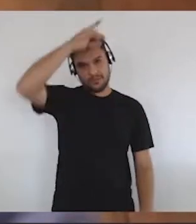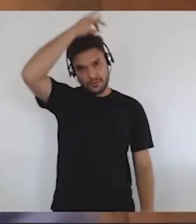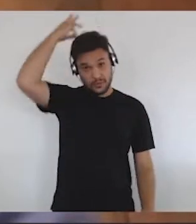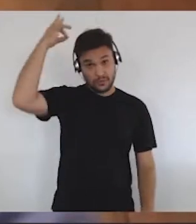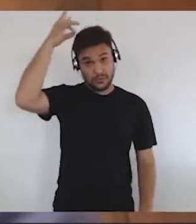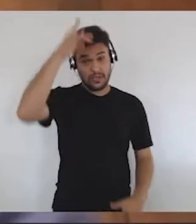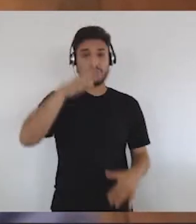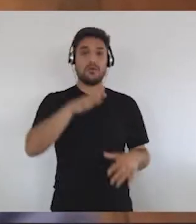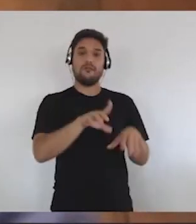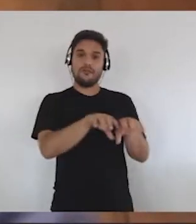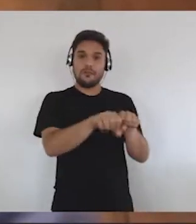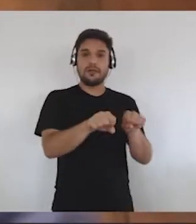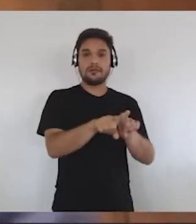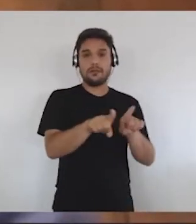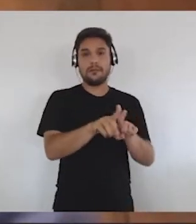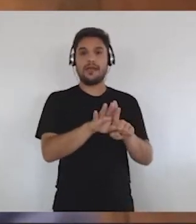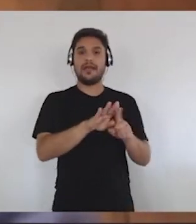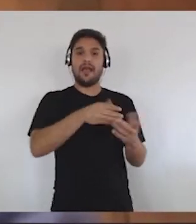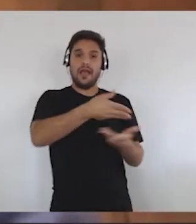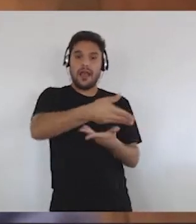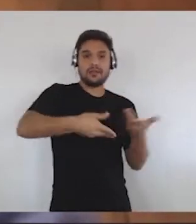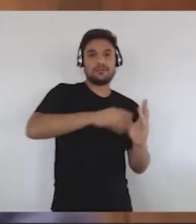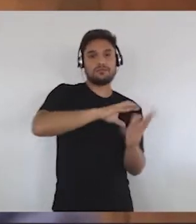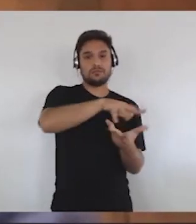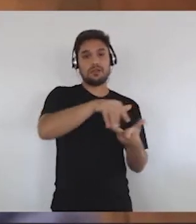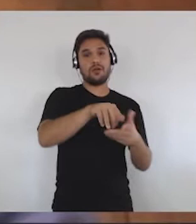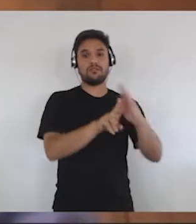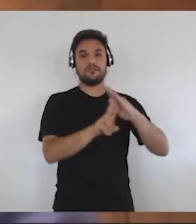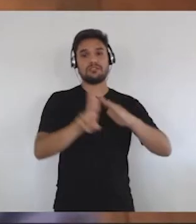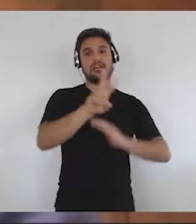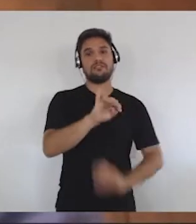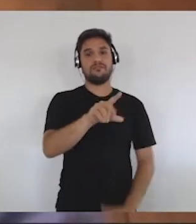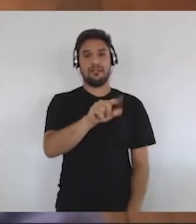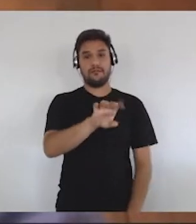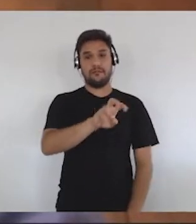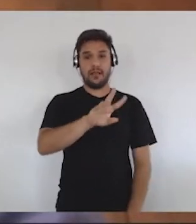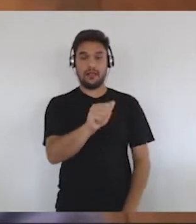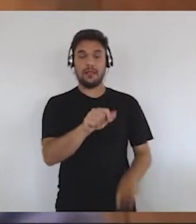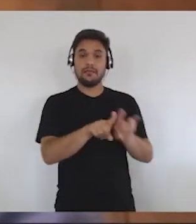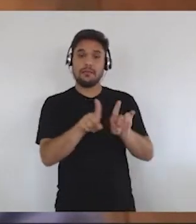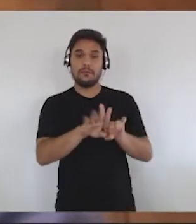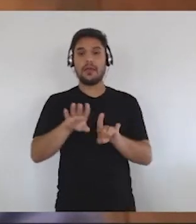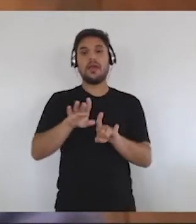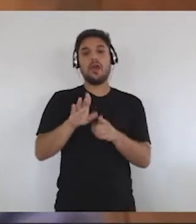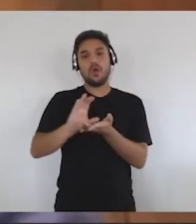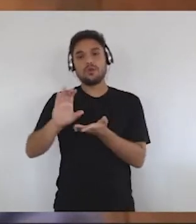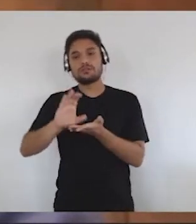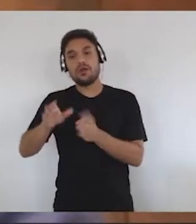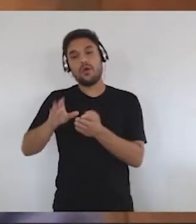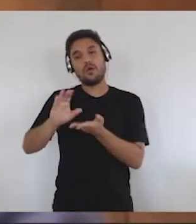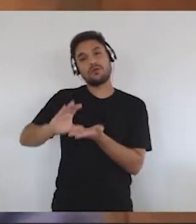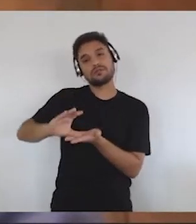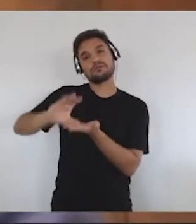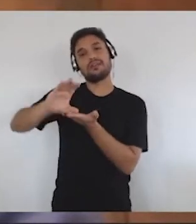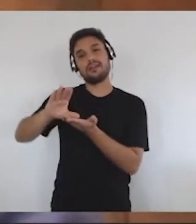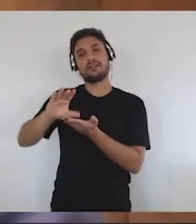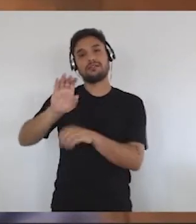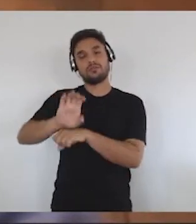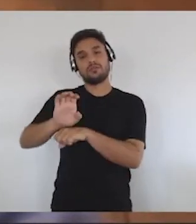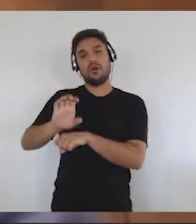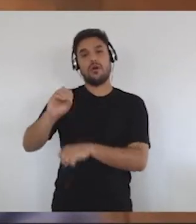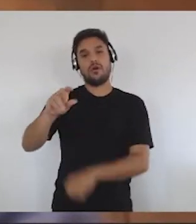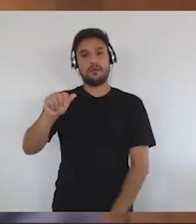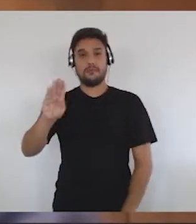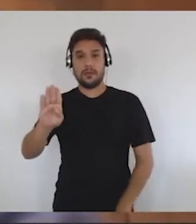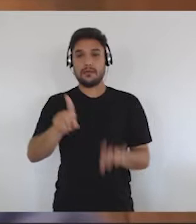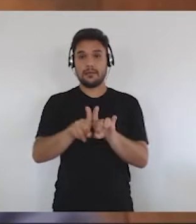graduação em Relações Internacionais pela Universidade de Vila Velha, conselheira federal da Ordem dos Advogados do Brasil, presidente da Comissão de Direito